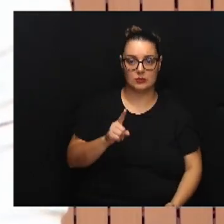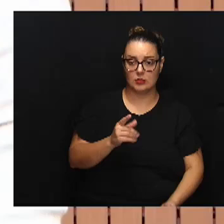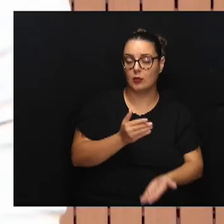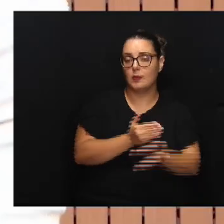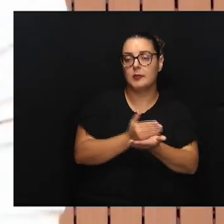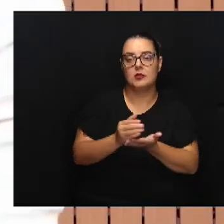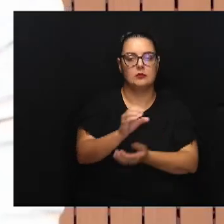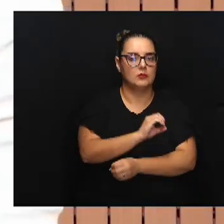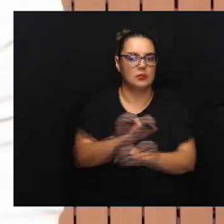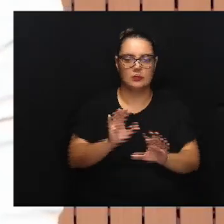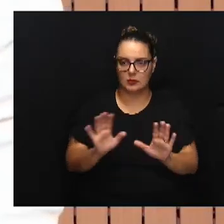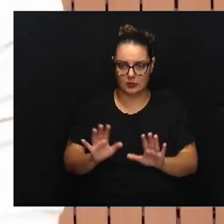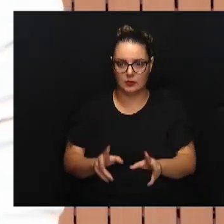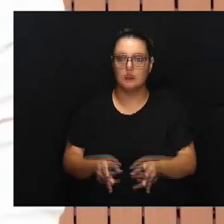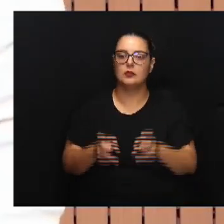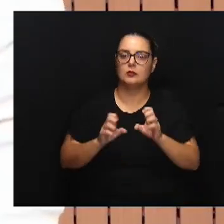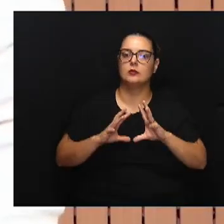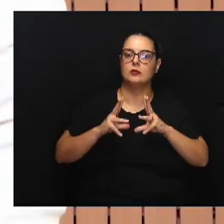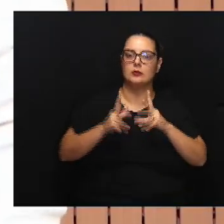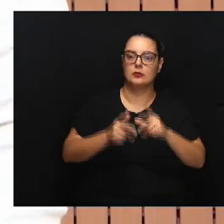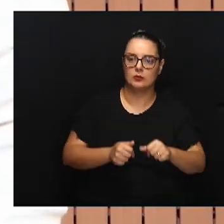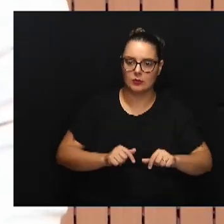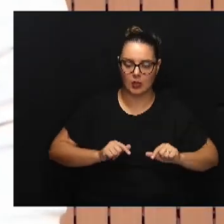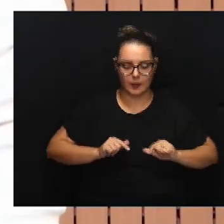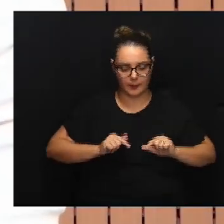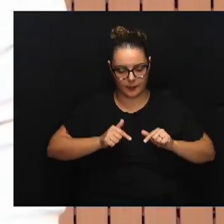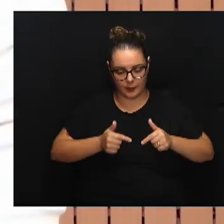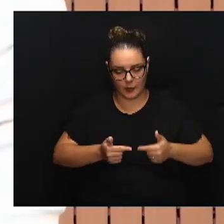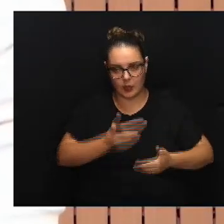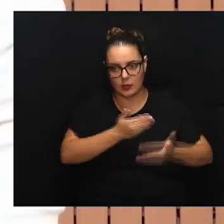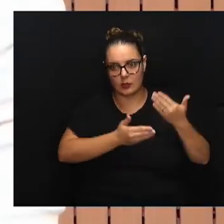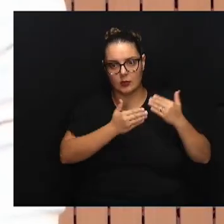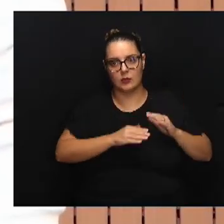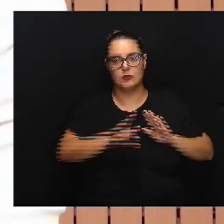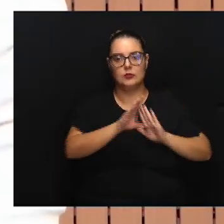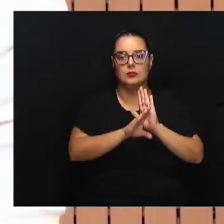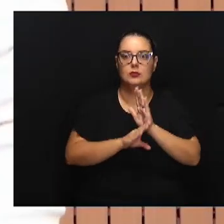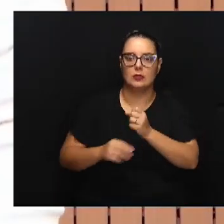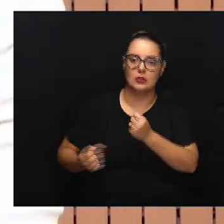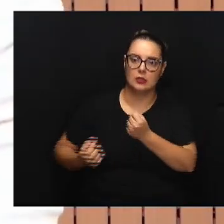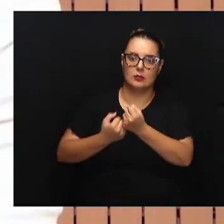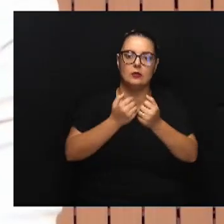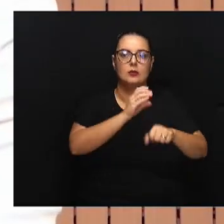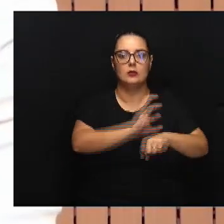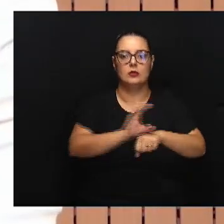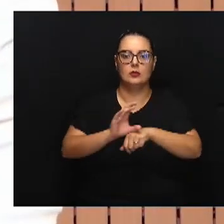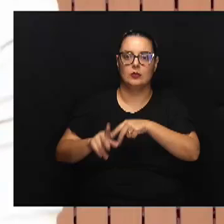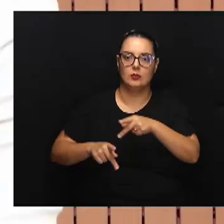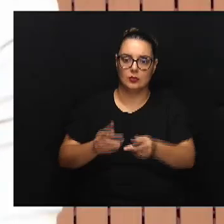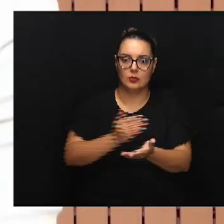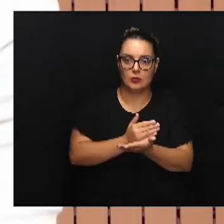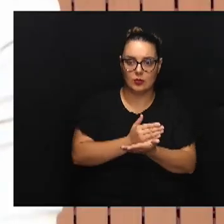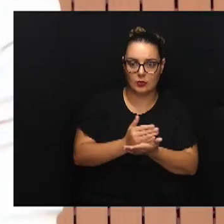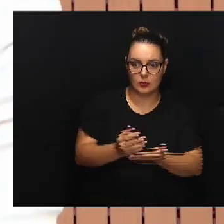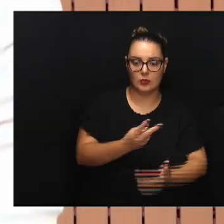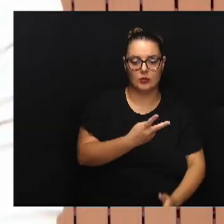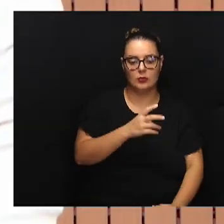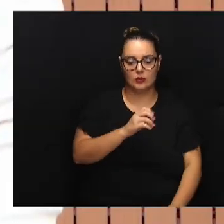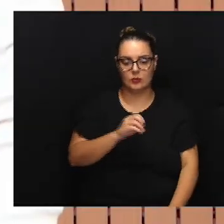zero, reconhecemos todos aqueles que lutaram para ter um programa de apoio a cursinhos populares no início dos anos